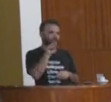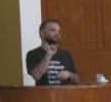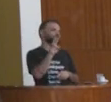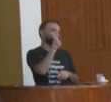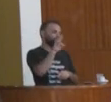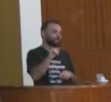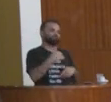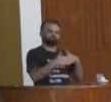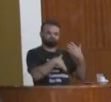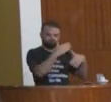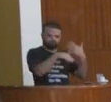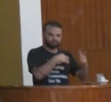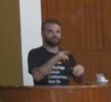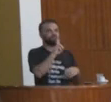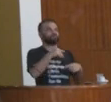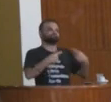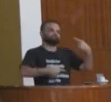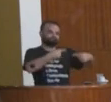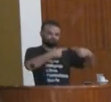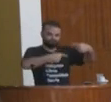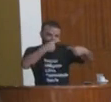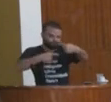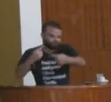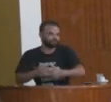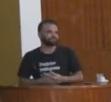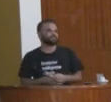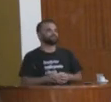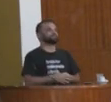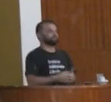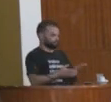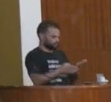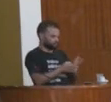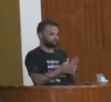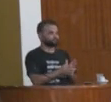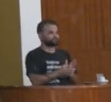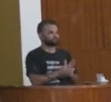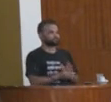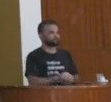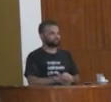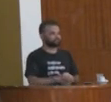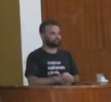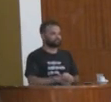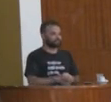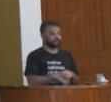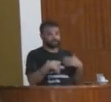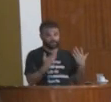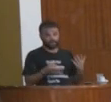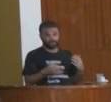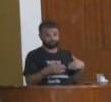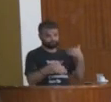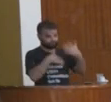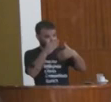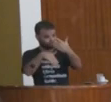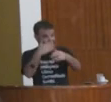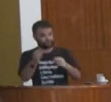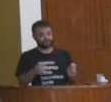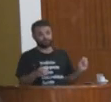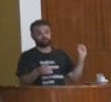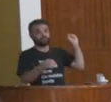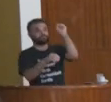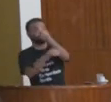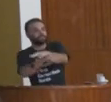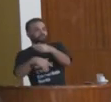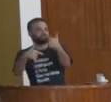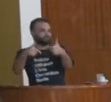vão passar por essas discussões, esses esclarecimentos, e vão chegar no mercado de trabalho. Nós